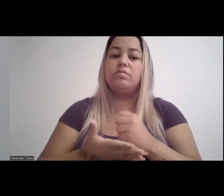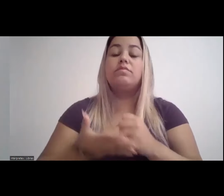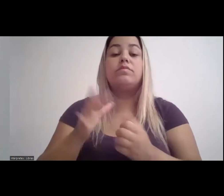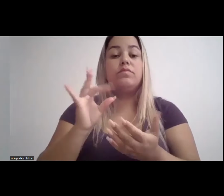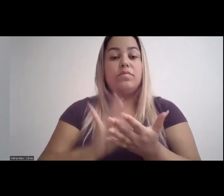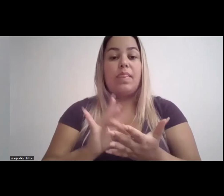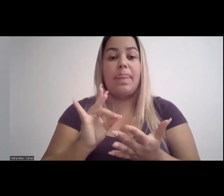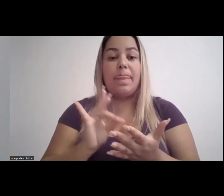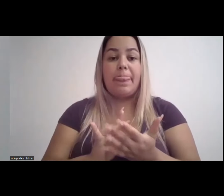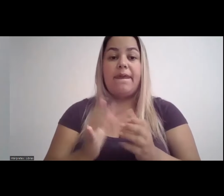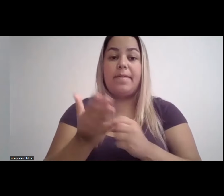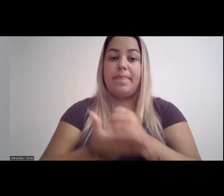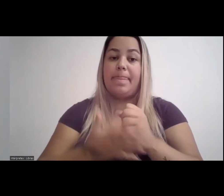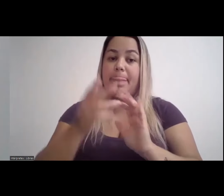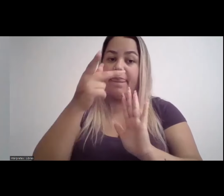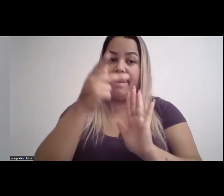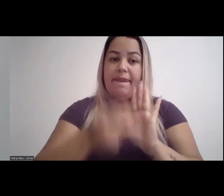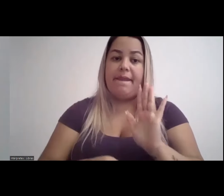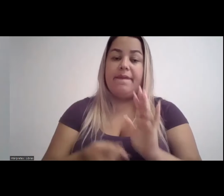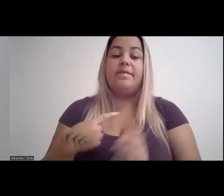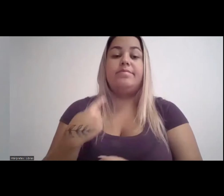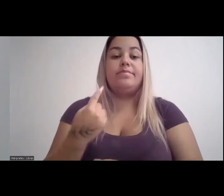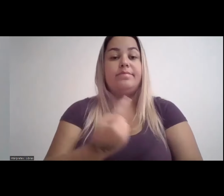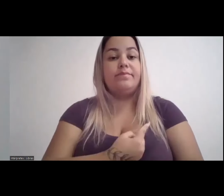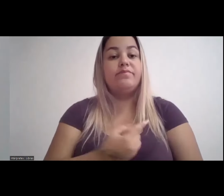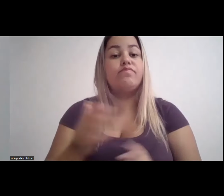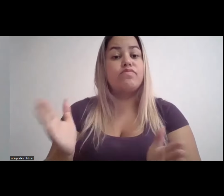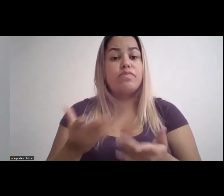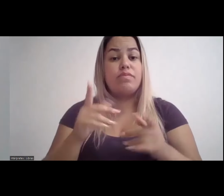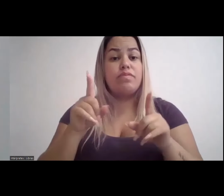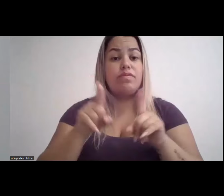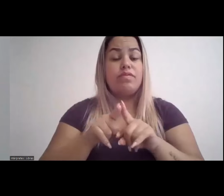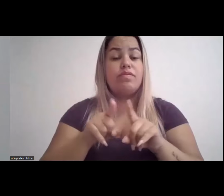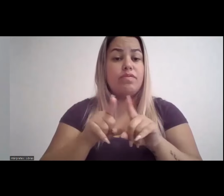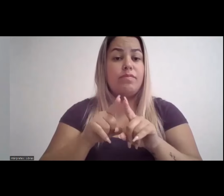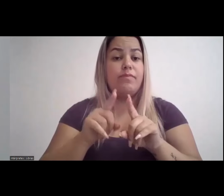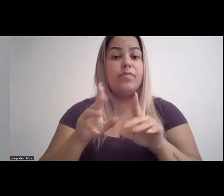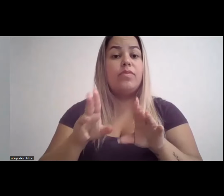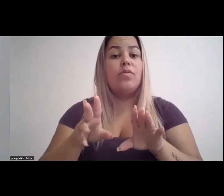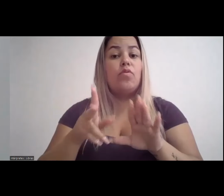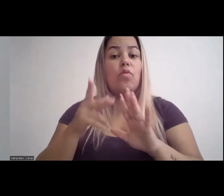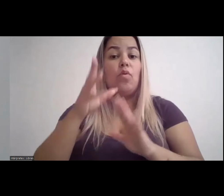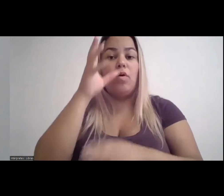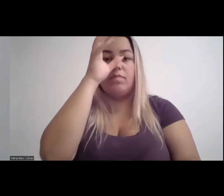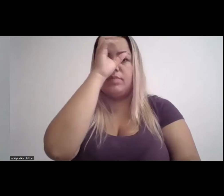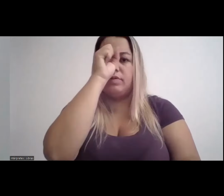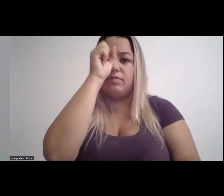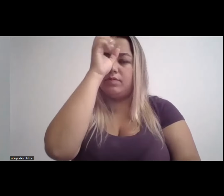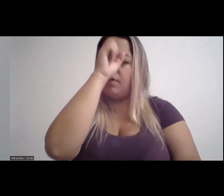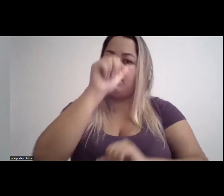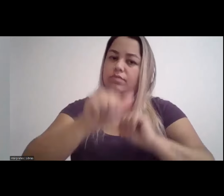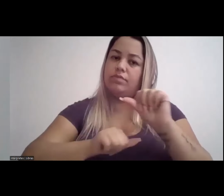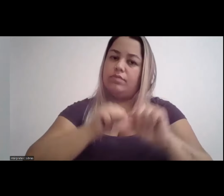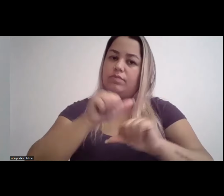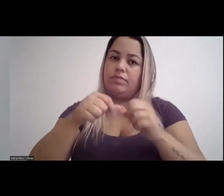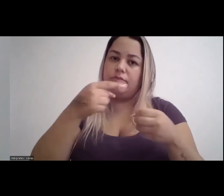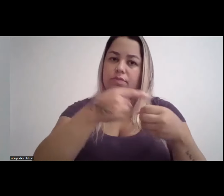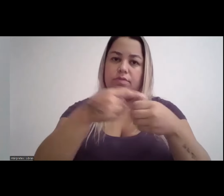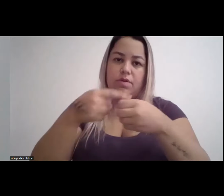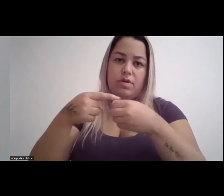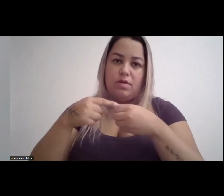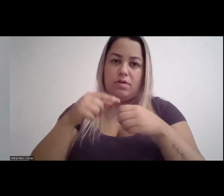base em projetos. A gente busca promover o aprendizado entre pares. E então, essa jornada de inovação Cidades que Transforma junta